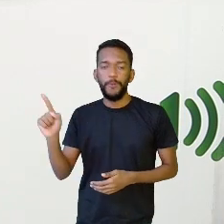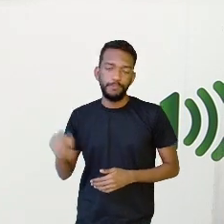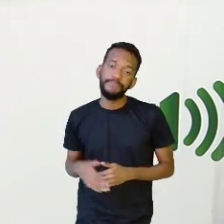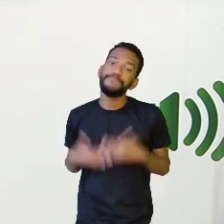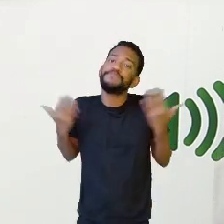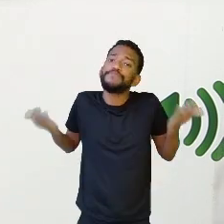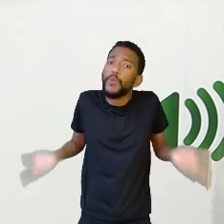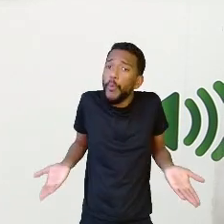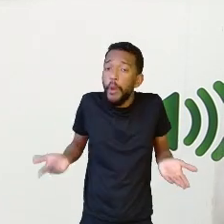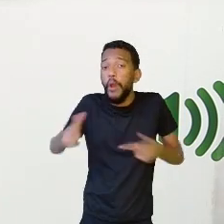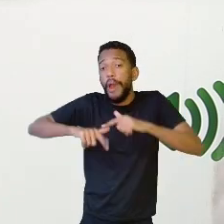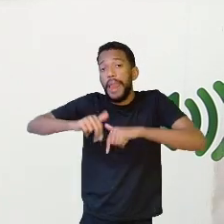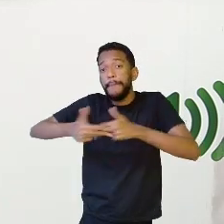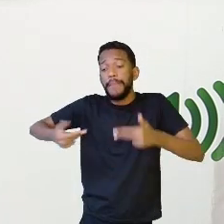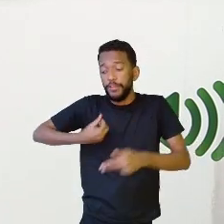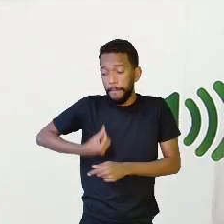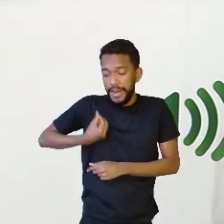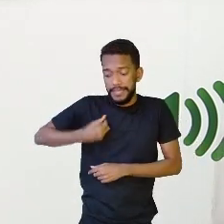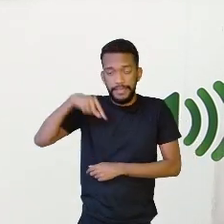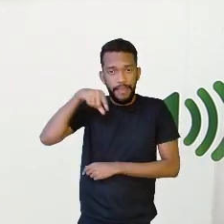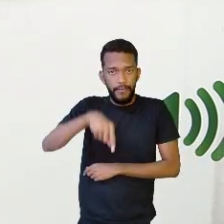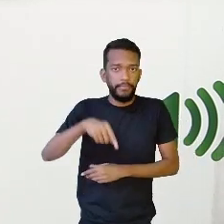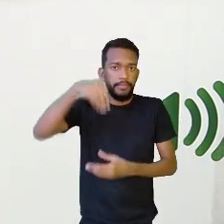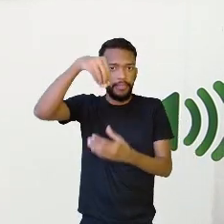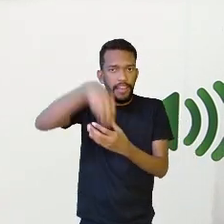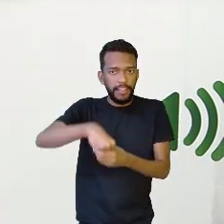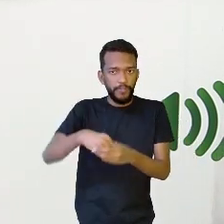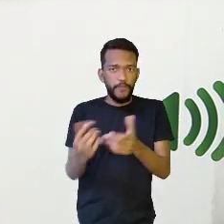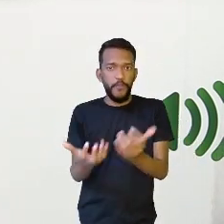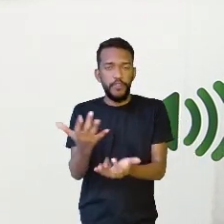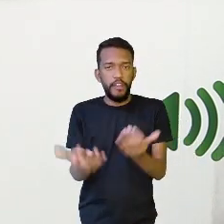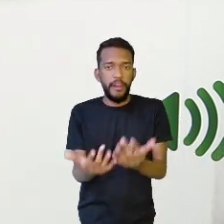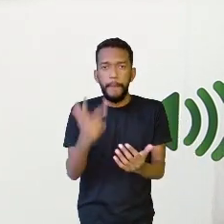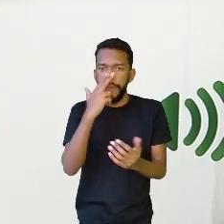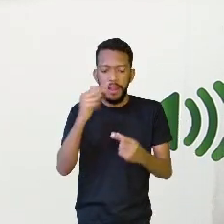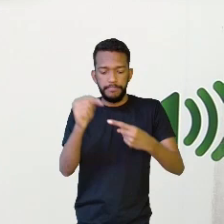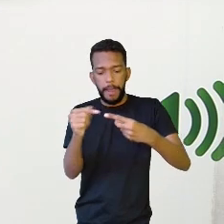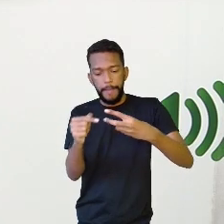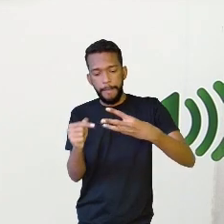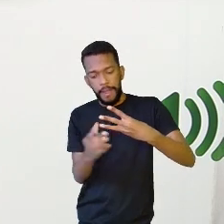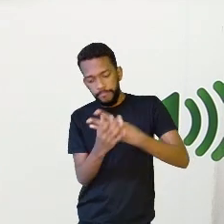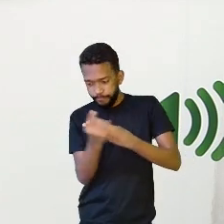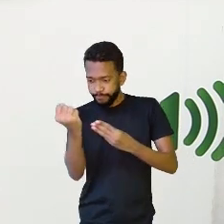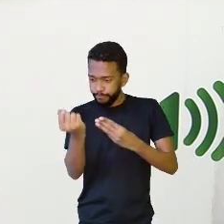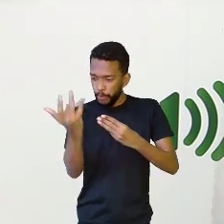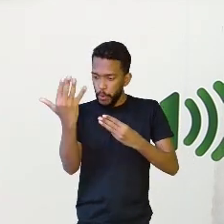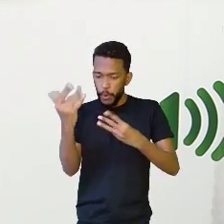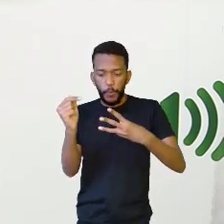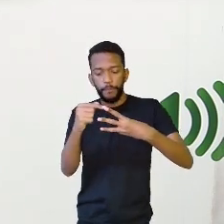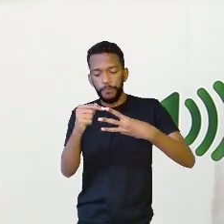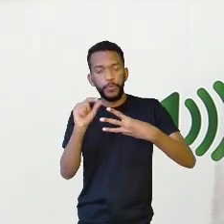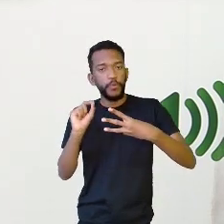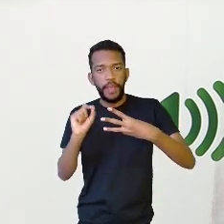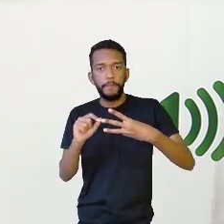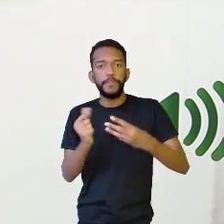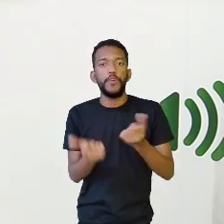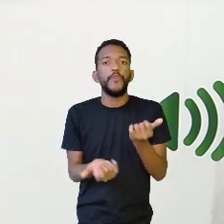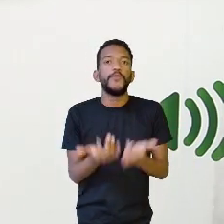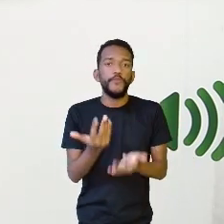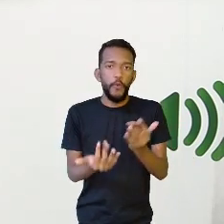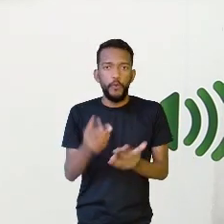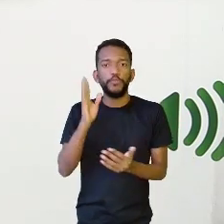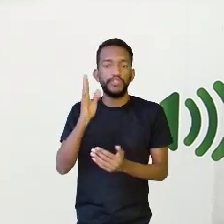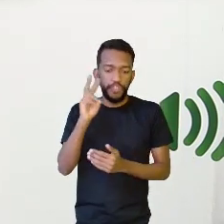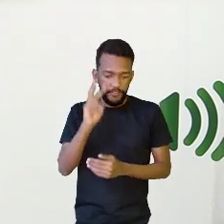quais são os elementos que eu tenho presentes aí nessa fogueira que caracterizam essa combustão? Eu tenho aí o fogo, né? A gente está